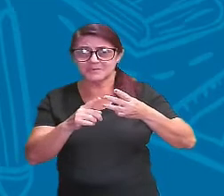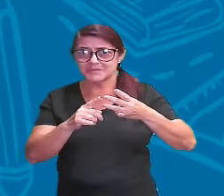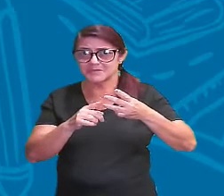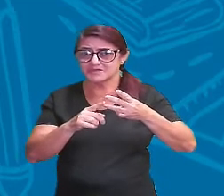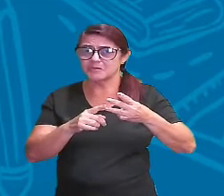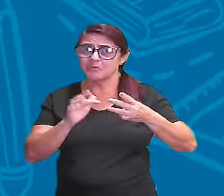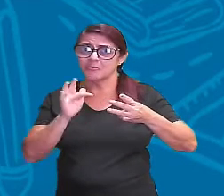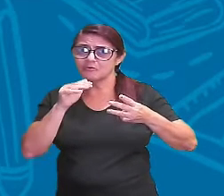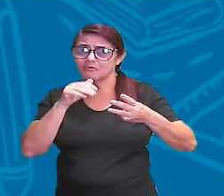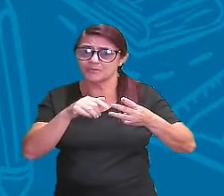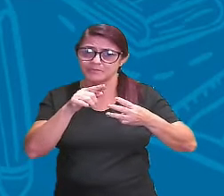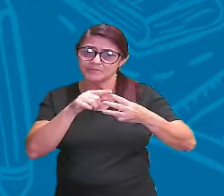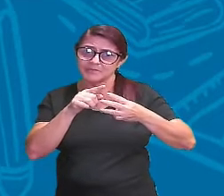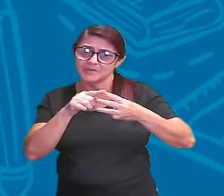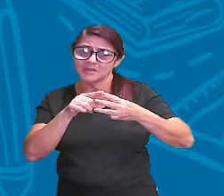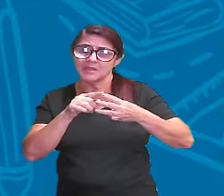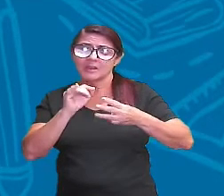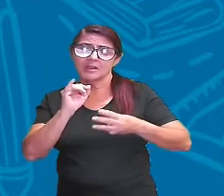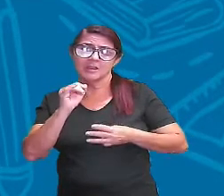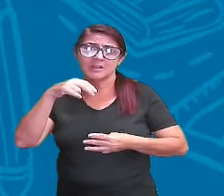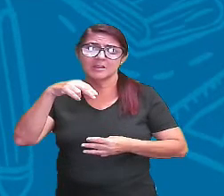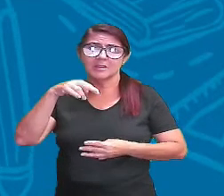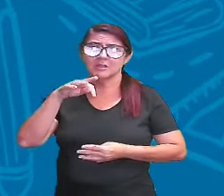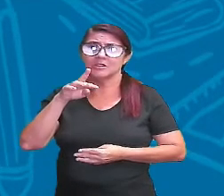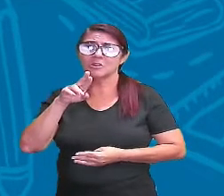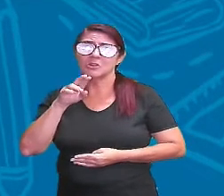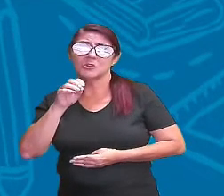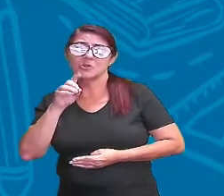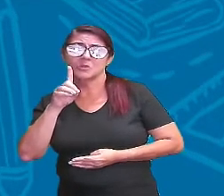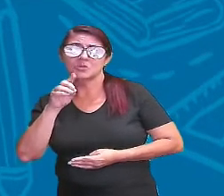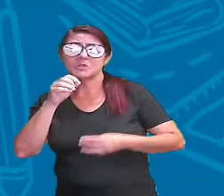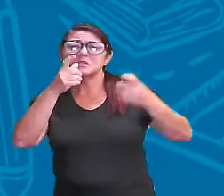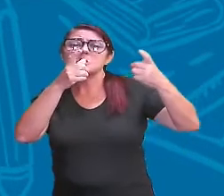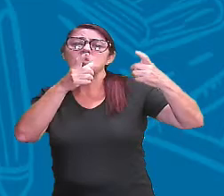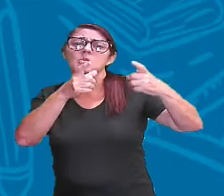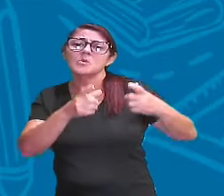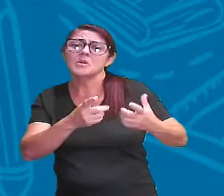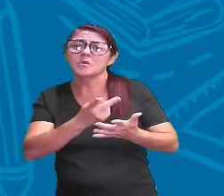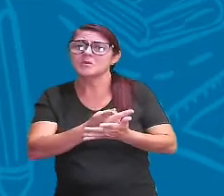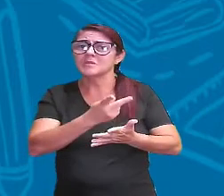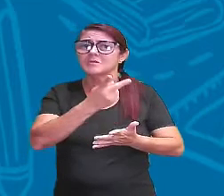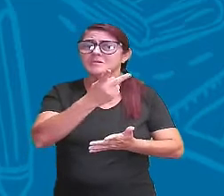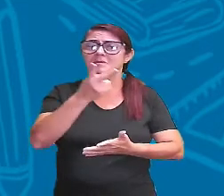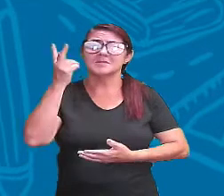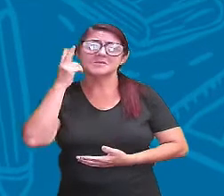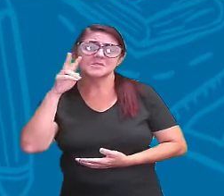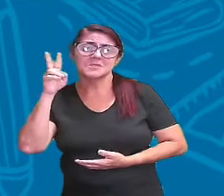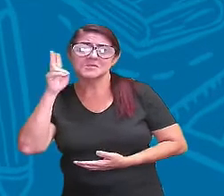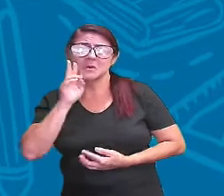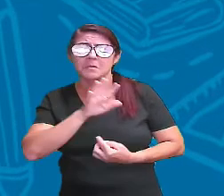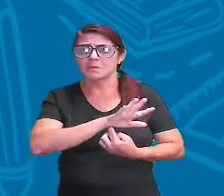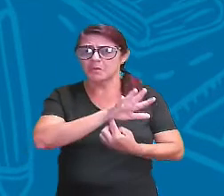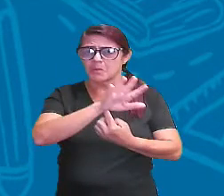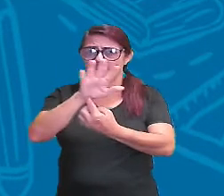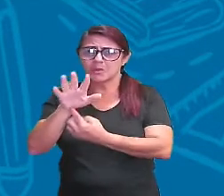gente chama de a introdução, que conta o lugar onde se passa a história, apresenta